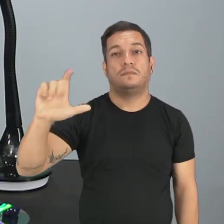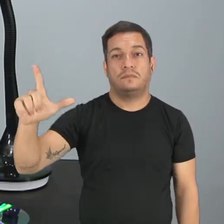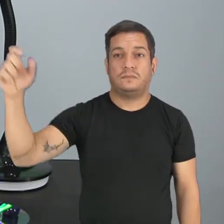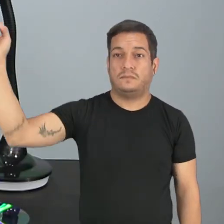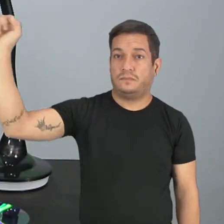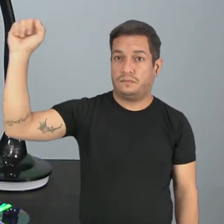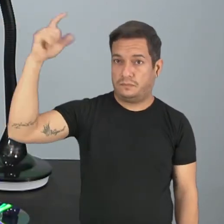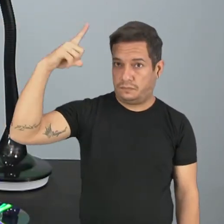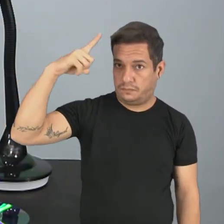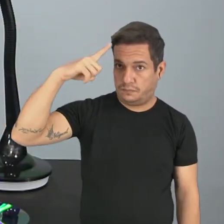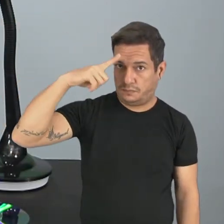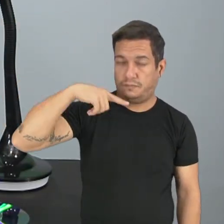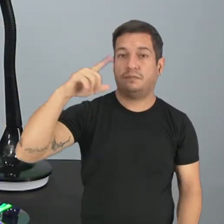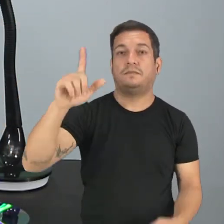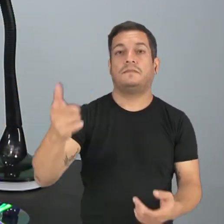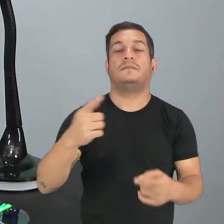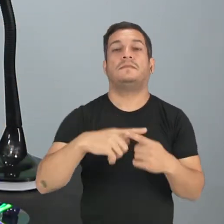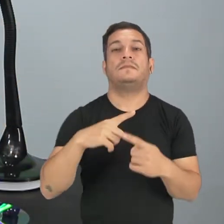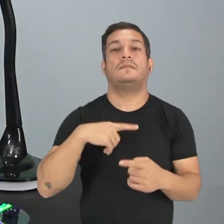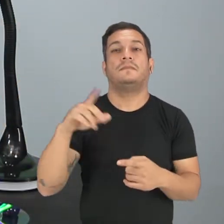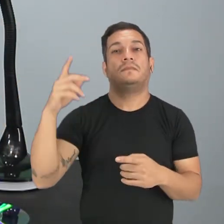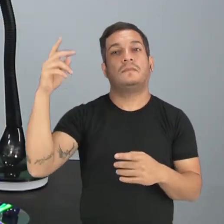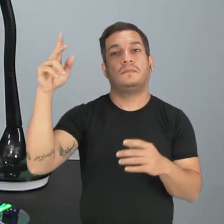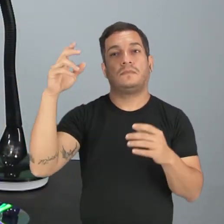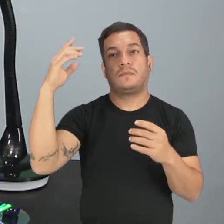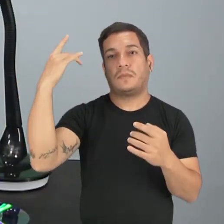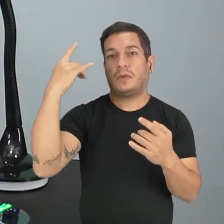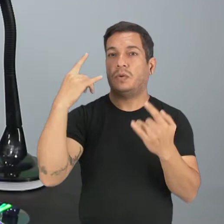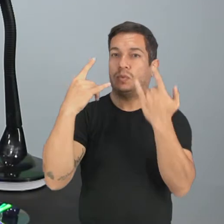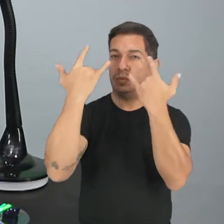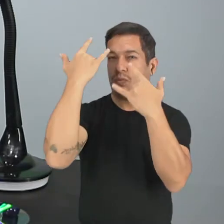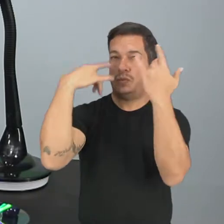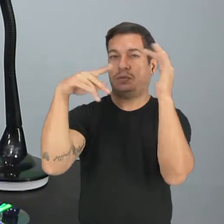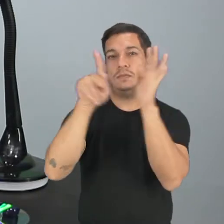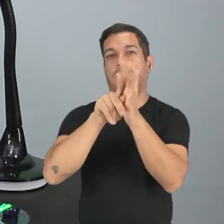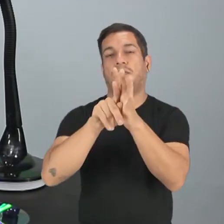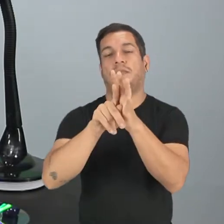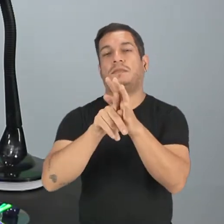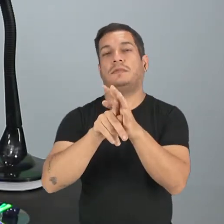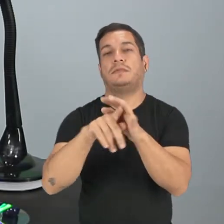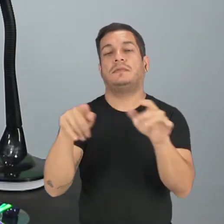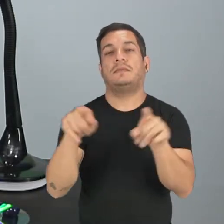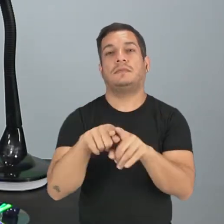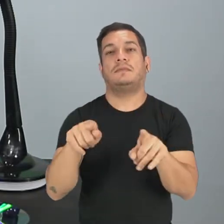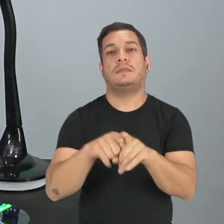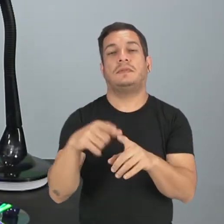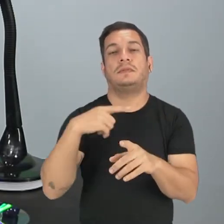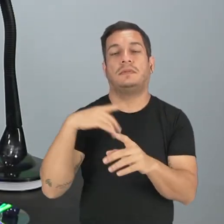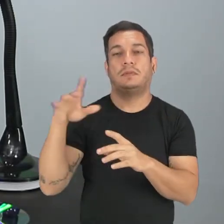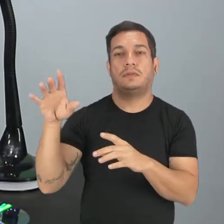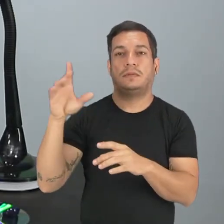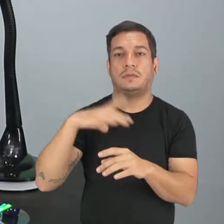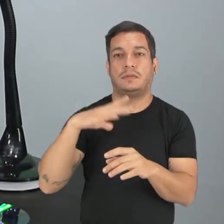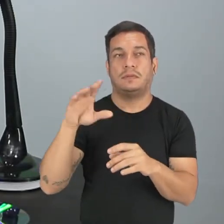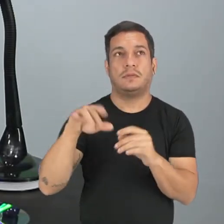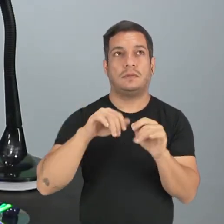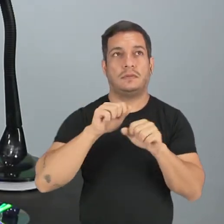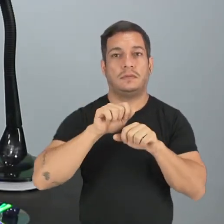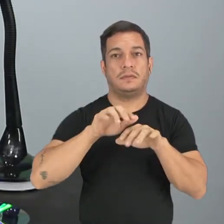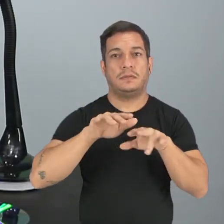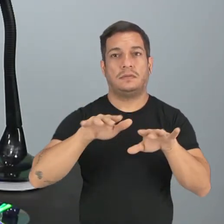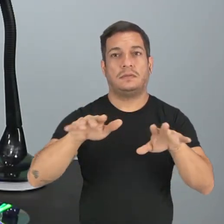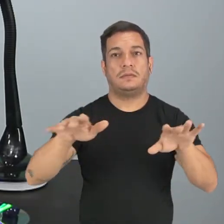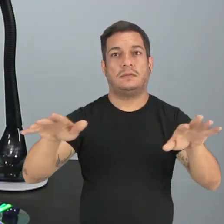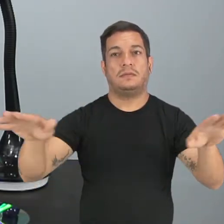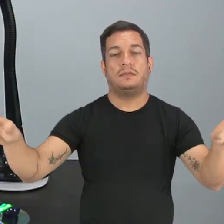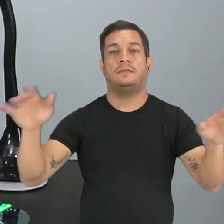ele emite luz própria, ele produz luz própria e ele reflete, ele transmite essa luz,